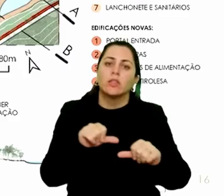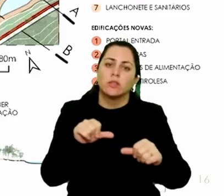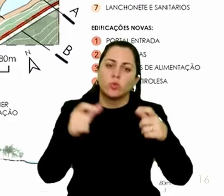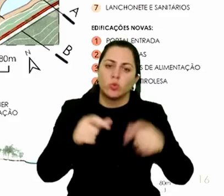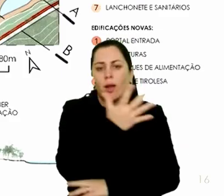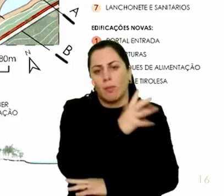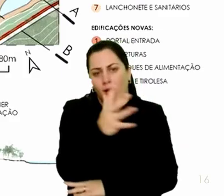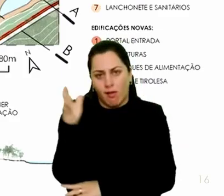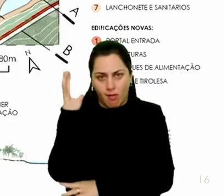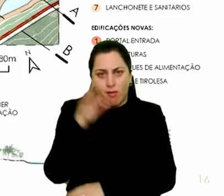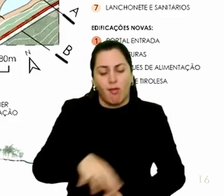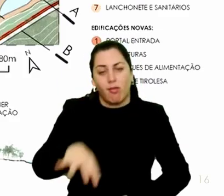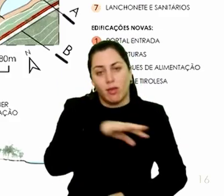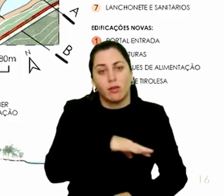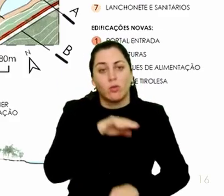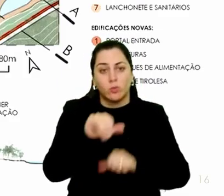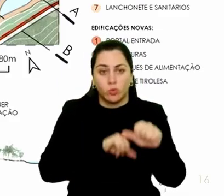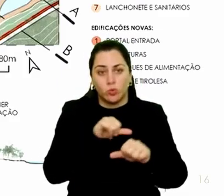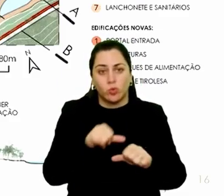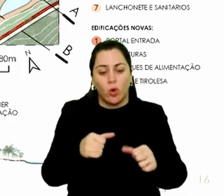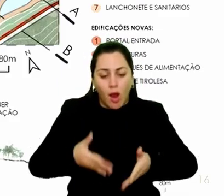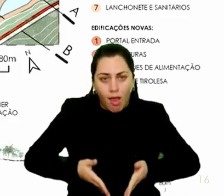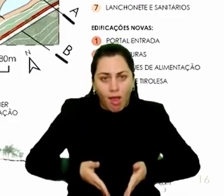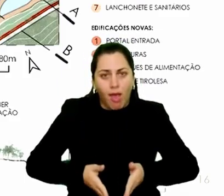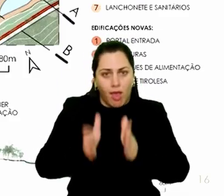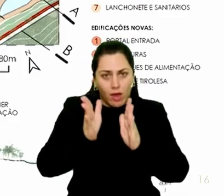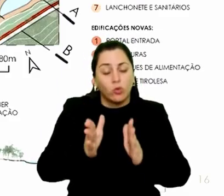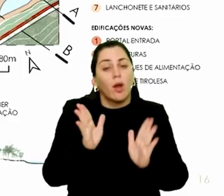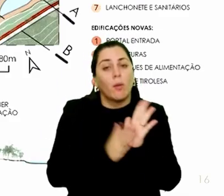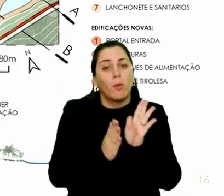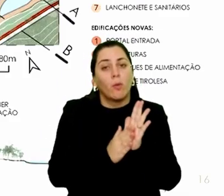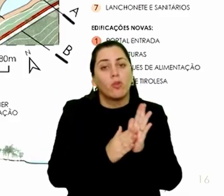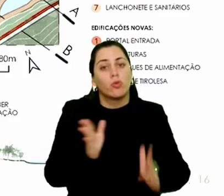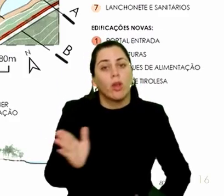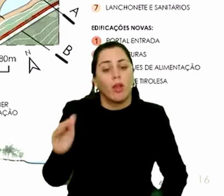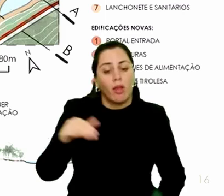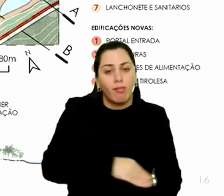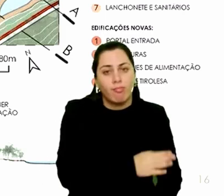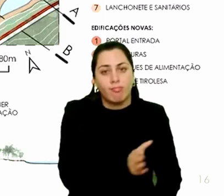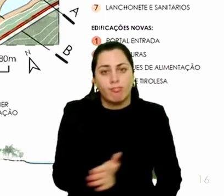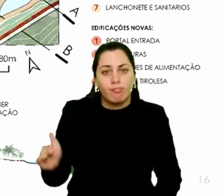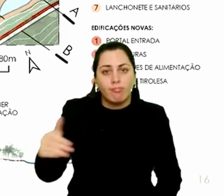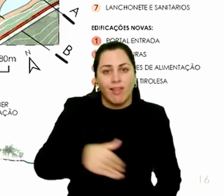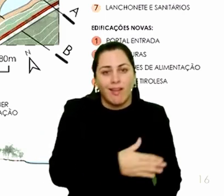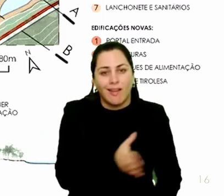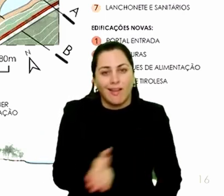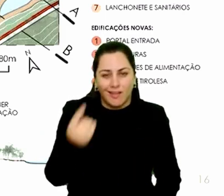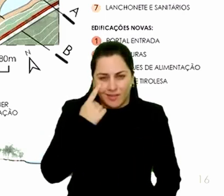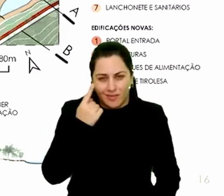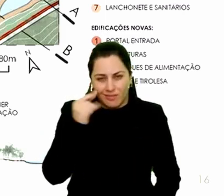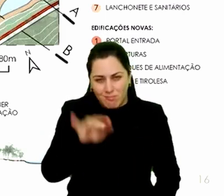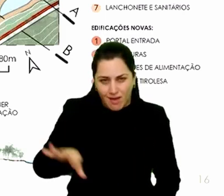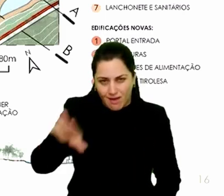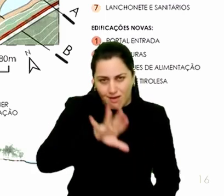parque. Então, a gente tirou aquele percurso retilíneo e propôs um percurso em rampas, que é esse zigue-zague que vocês estão